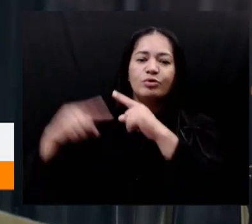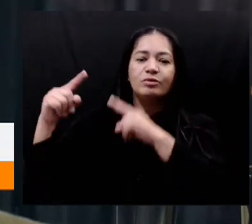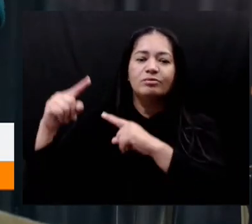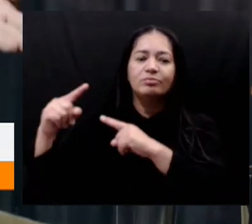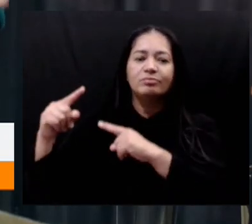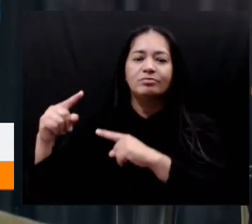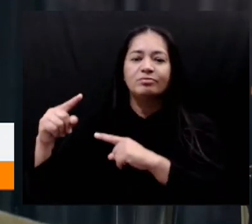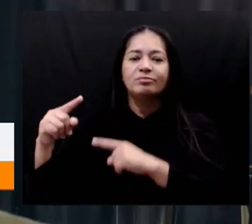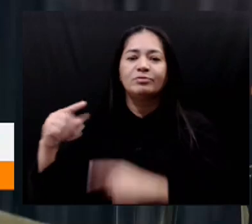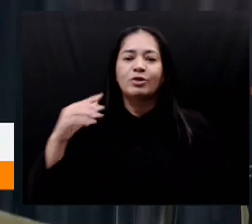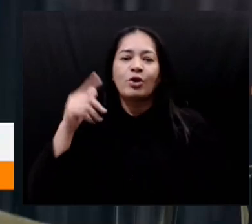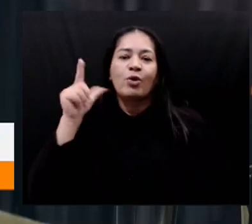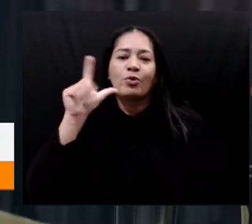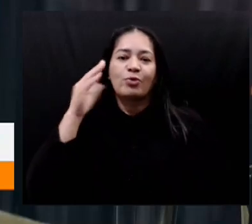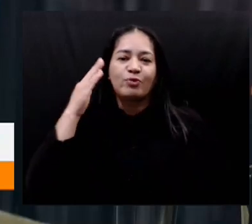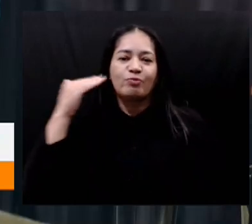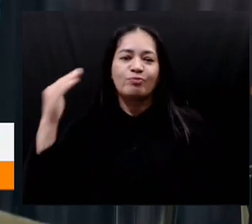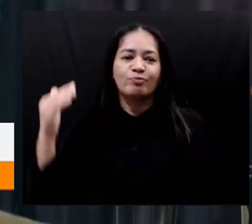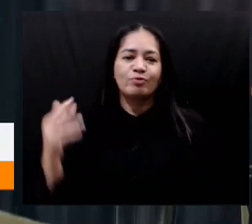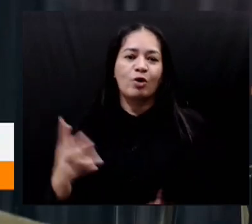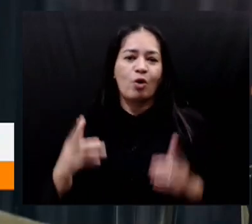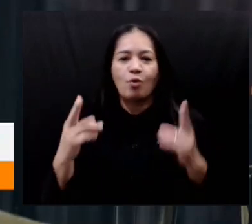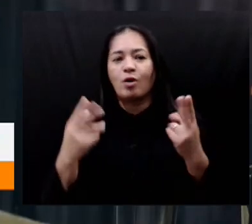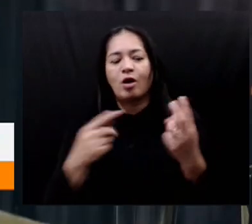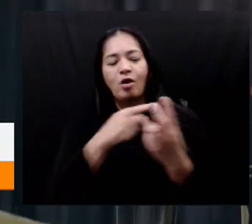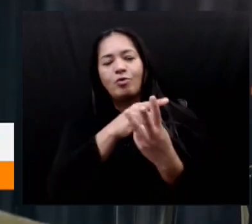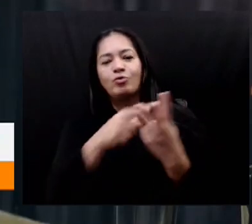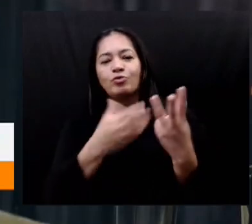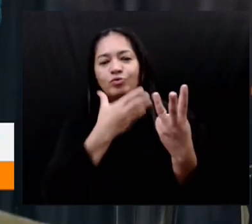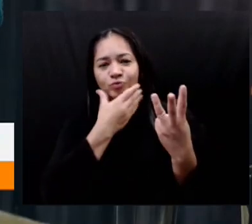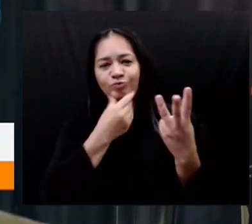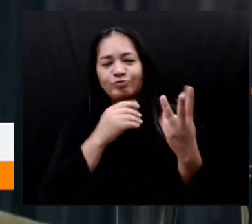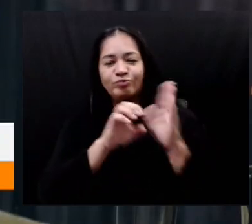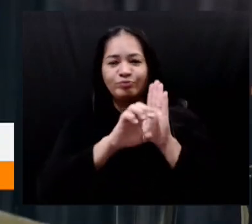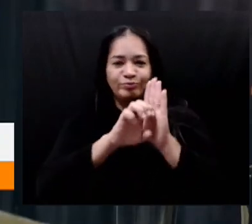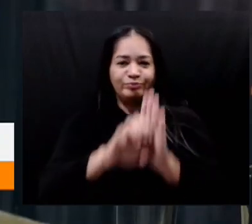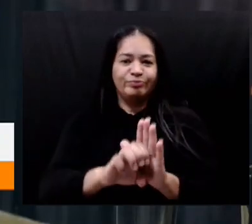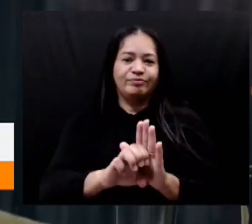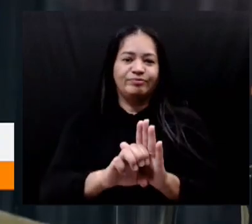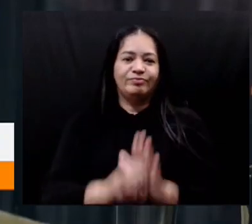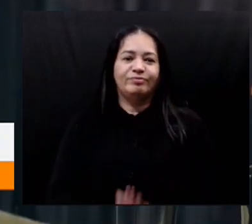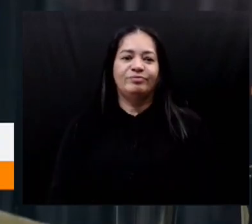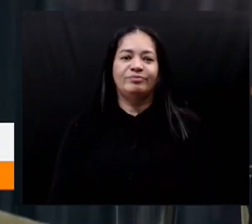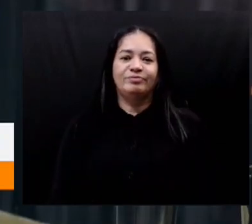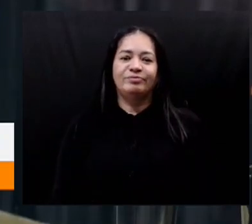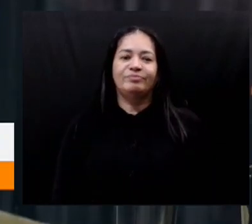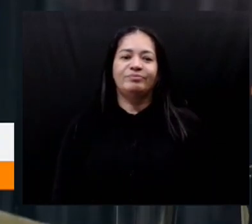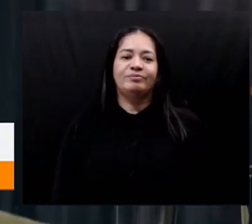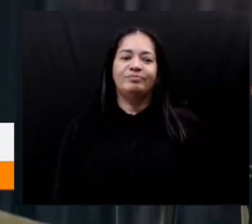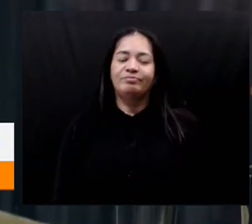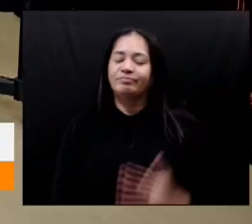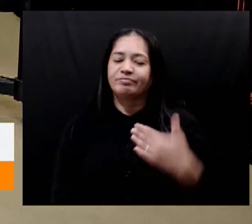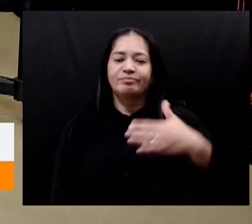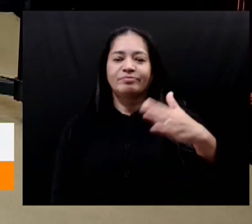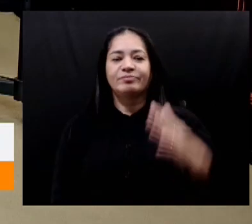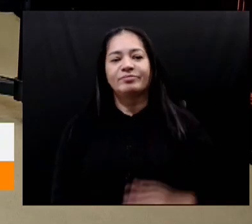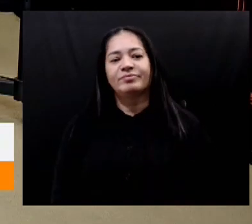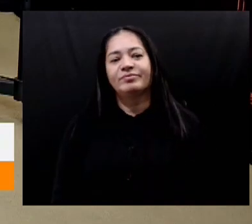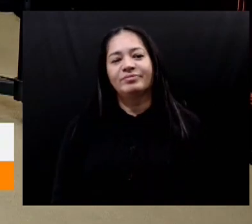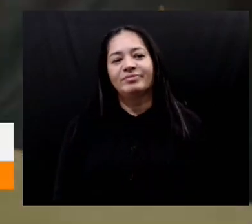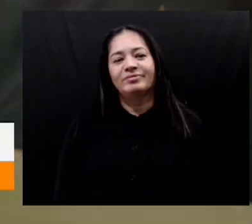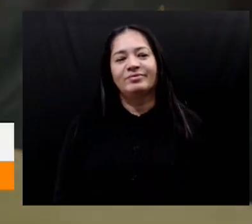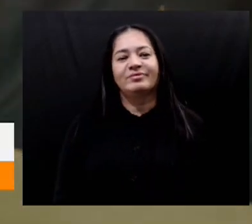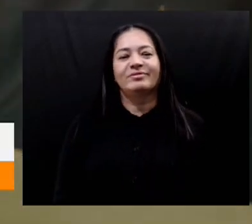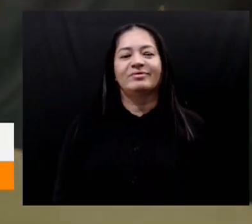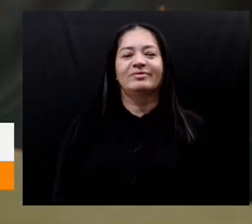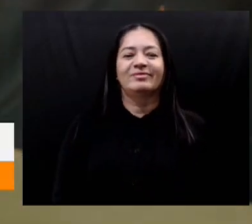sucesso, assim como Steve Jobs, Walt Disney, me fugiu o nome do terceiro. Tá certo. Mas